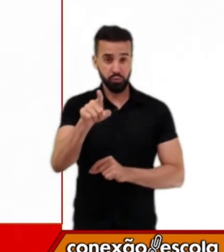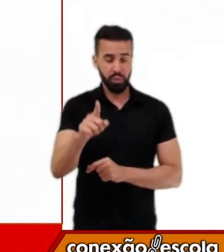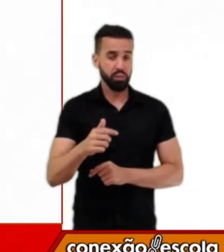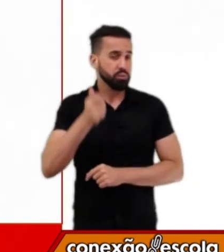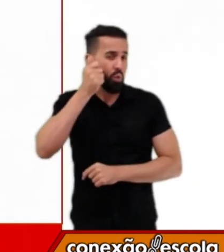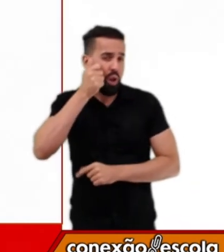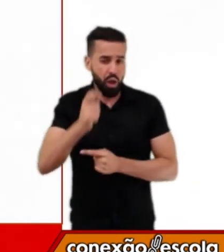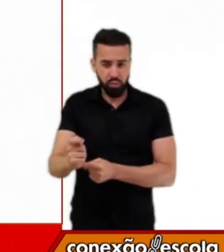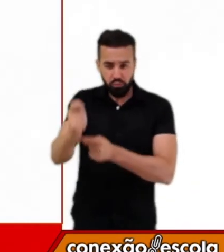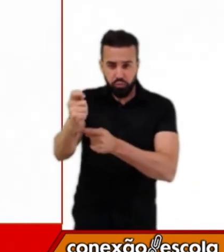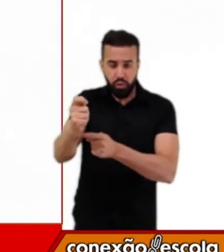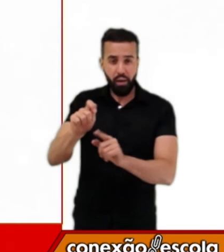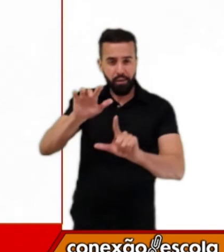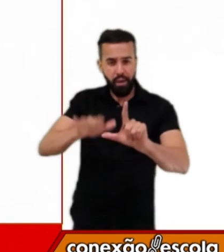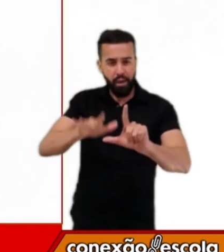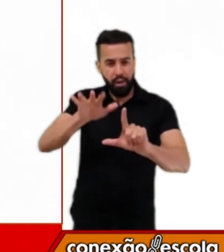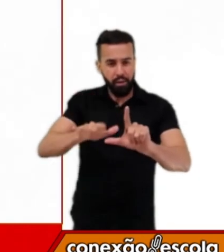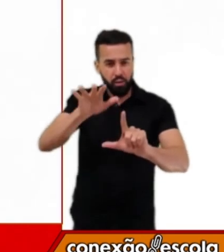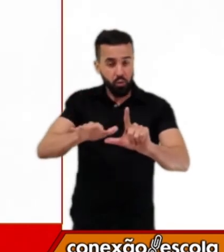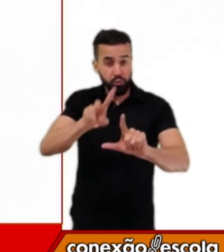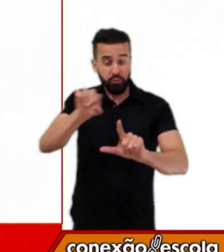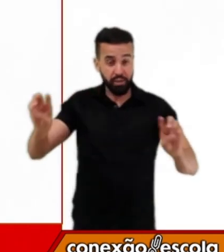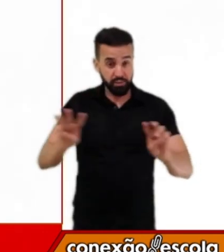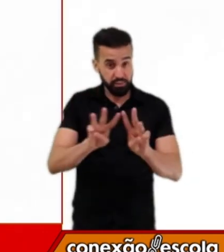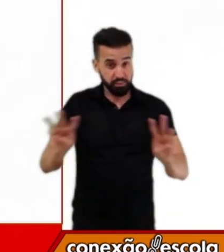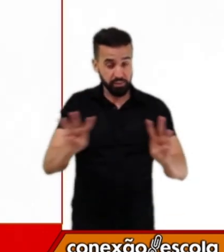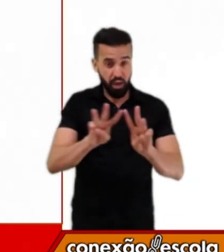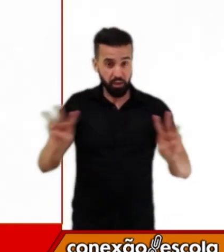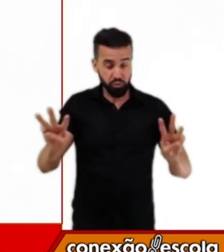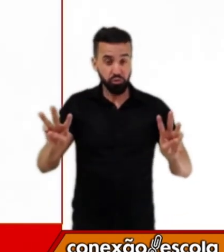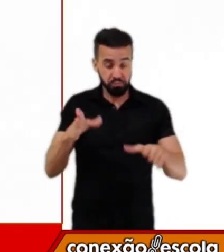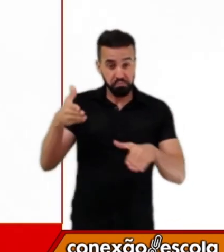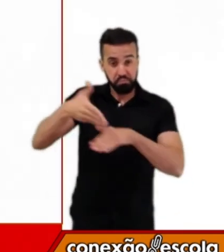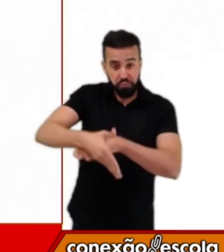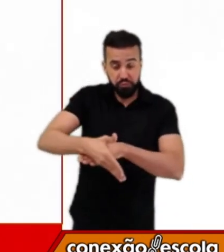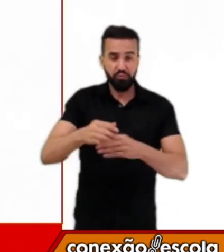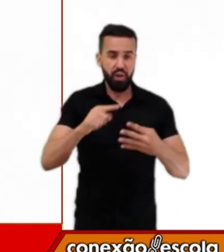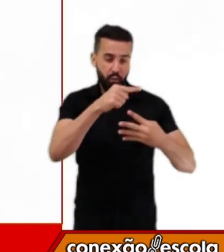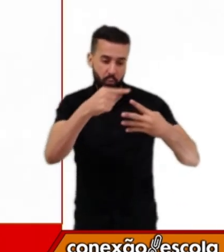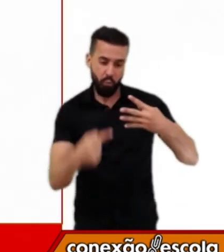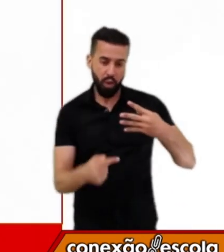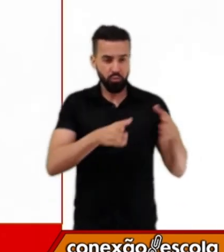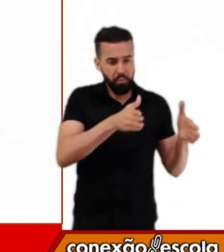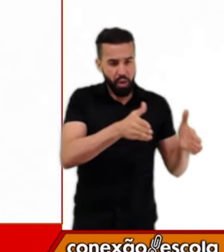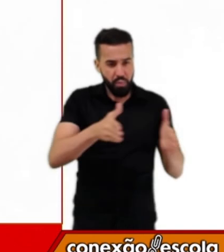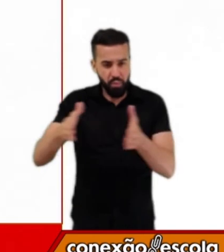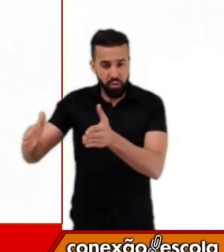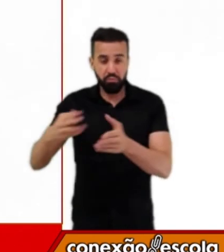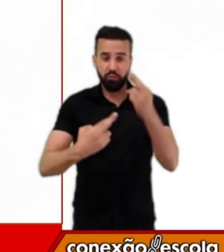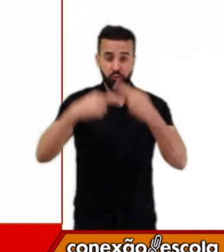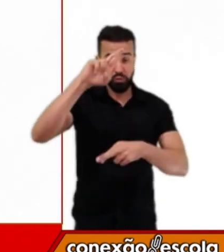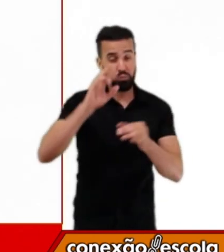seu celular no QR Code abaixo, você será encaminhado para um site e lá você verá as 4 fases da Revolução